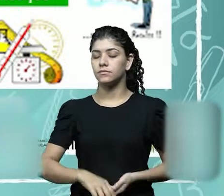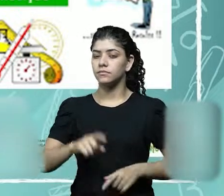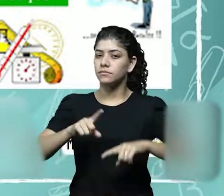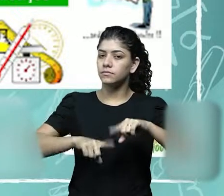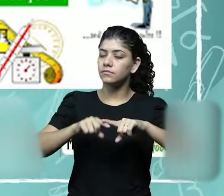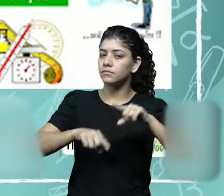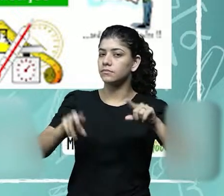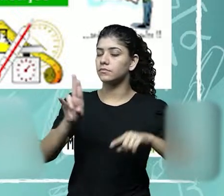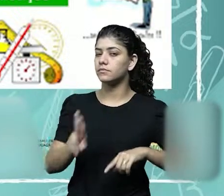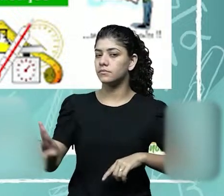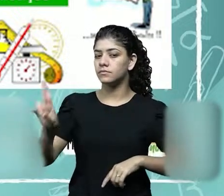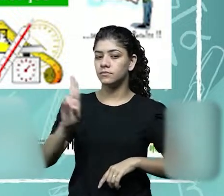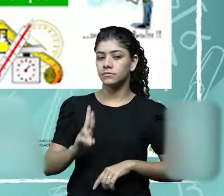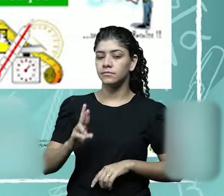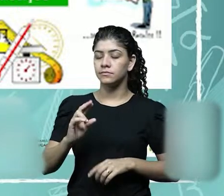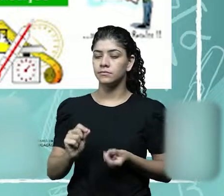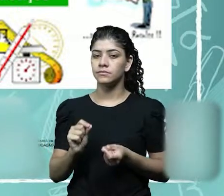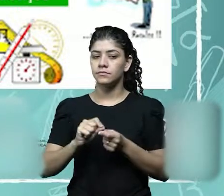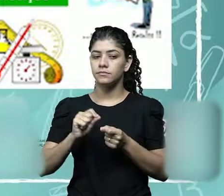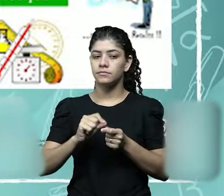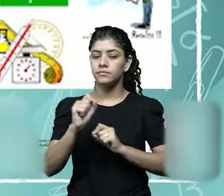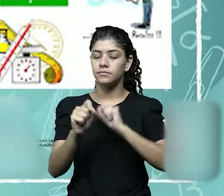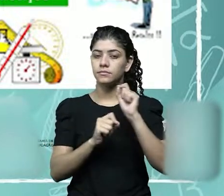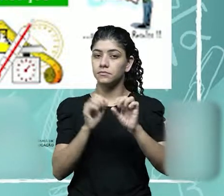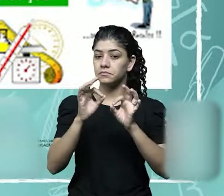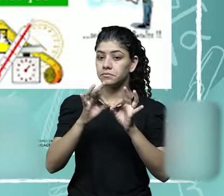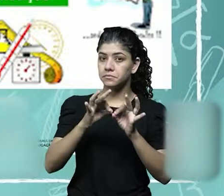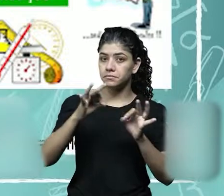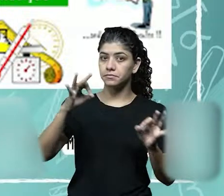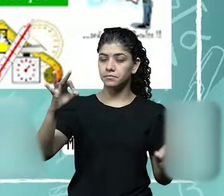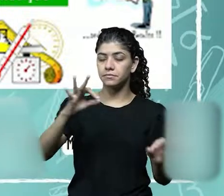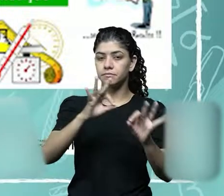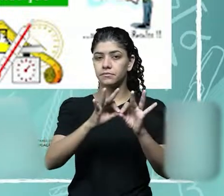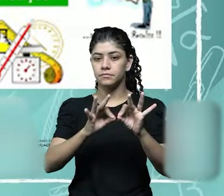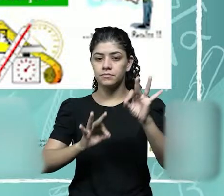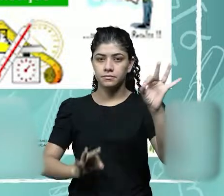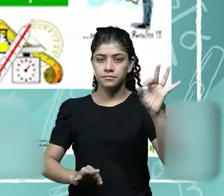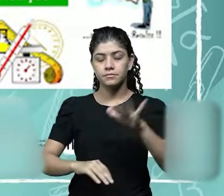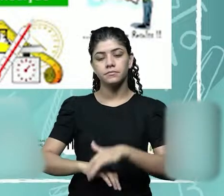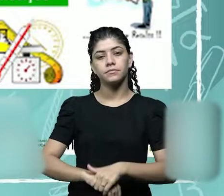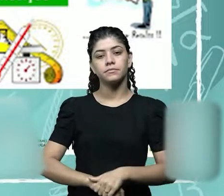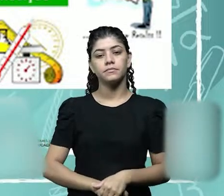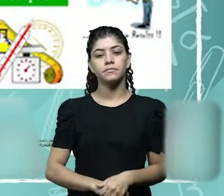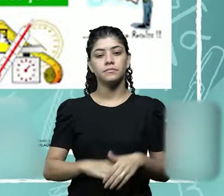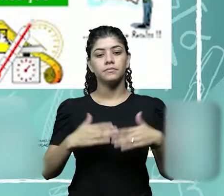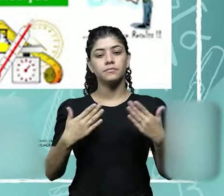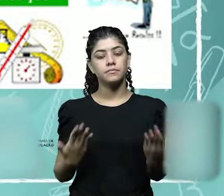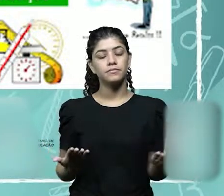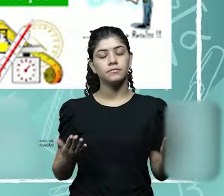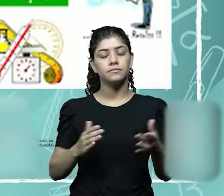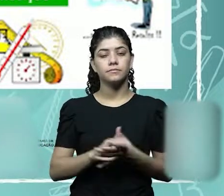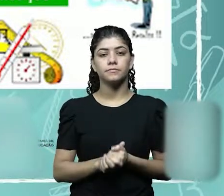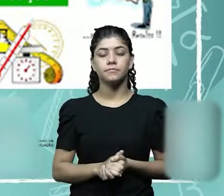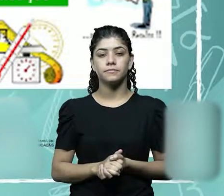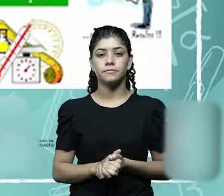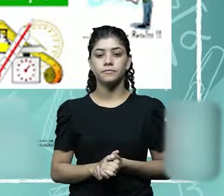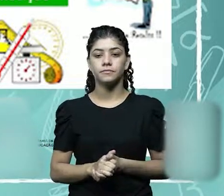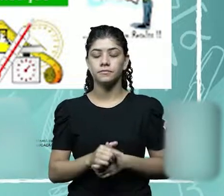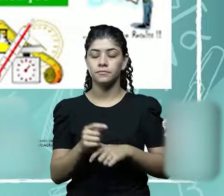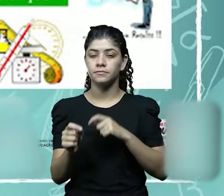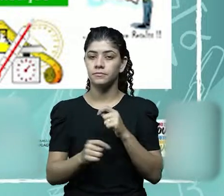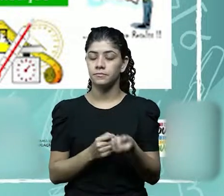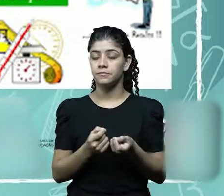utilizadas na realização de uma medição. Então nós vamos, é a definição